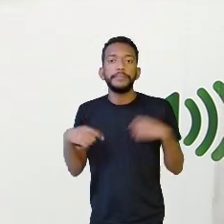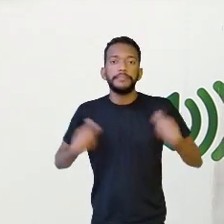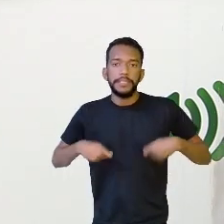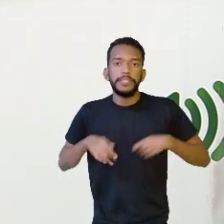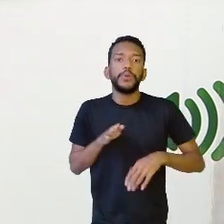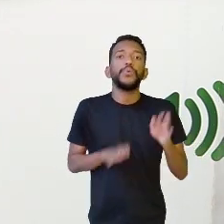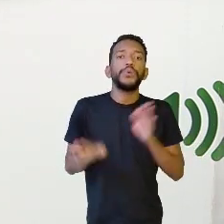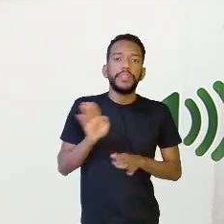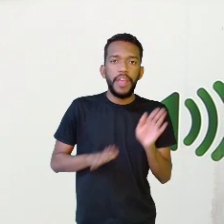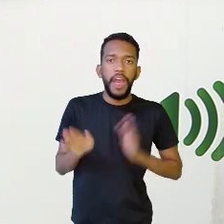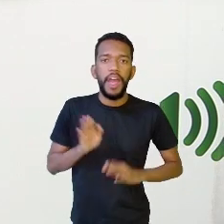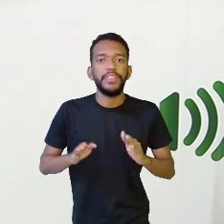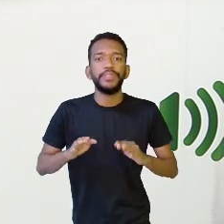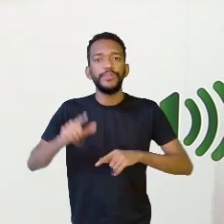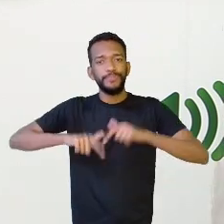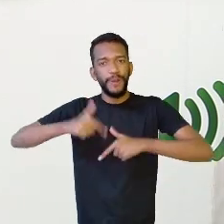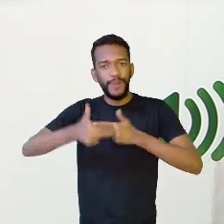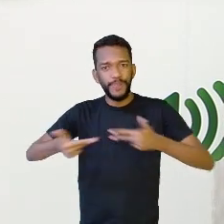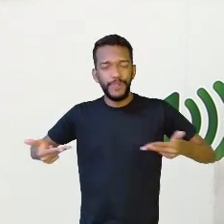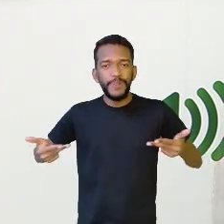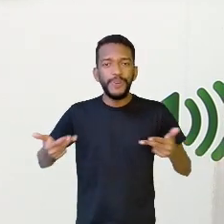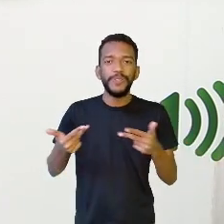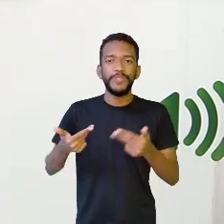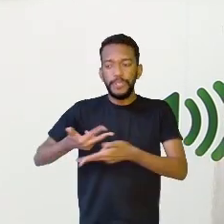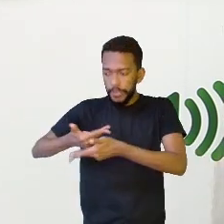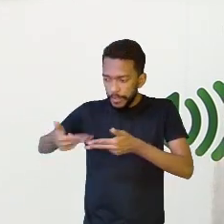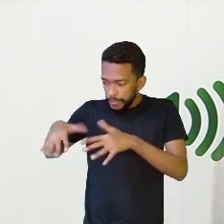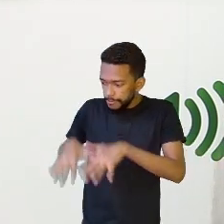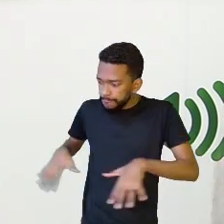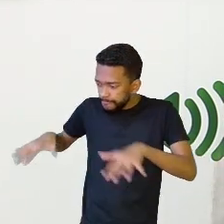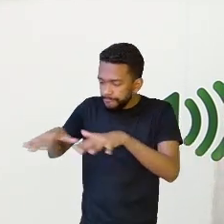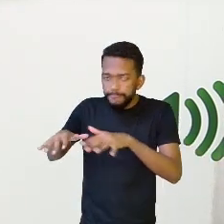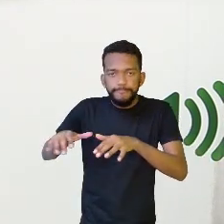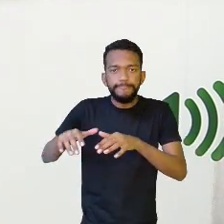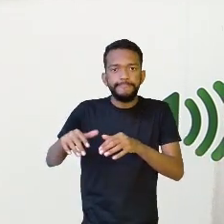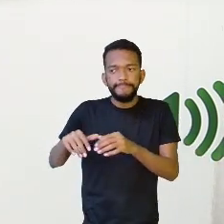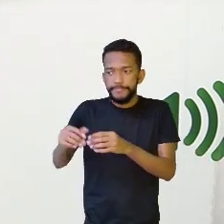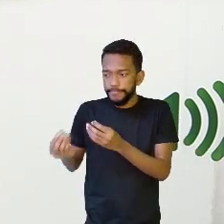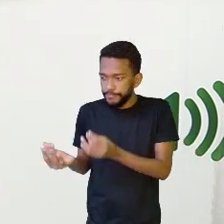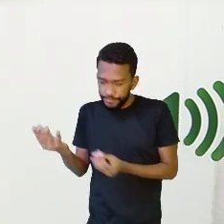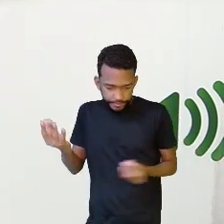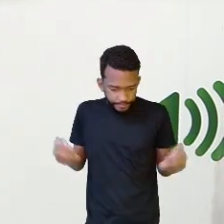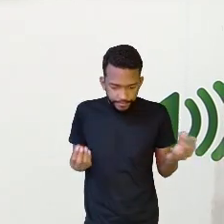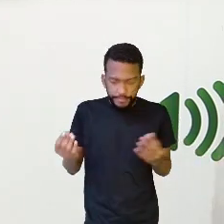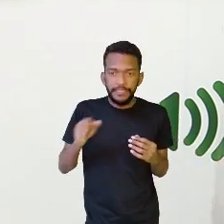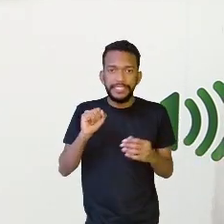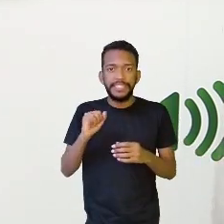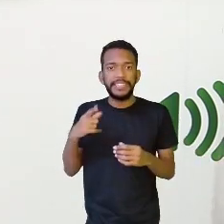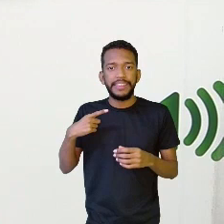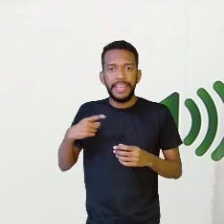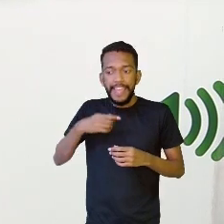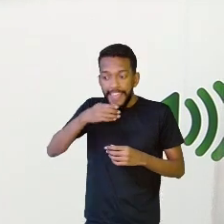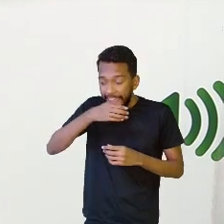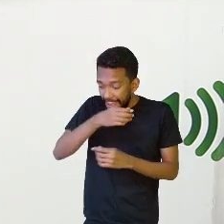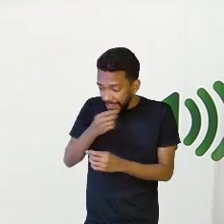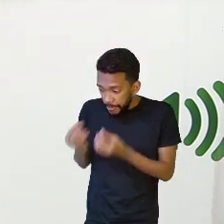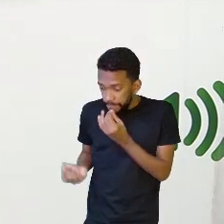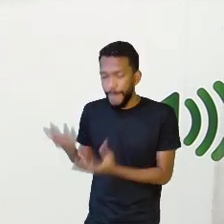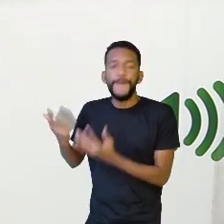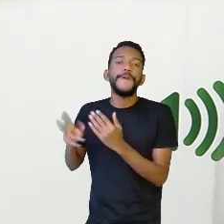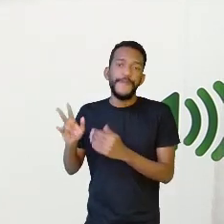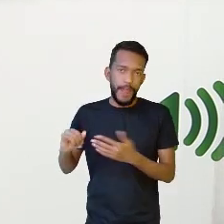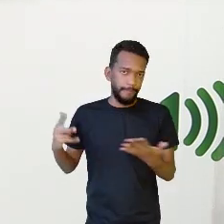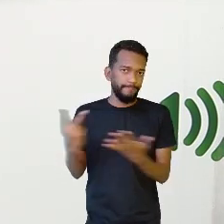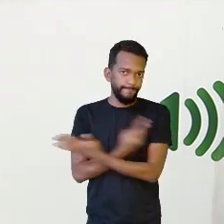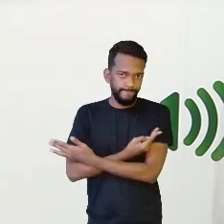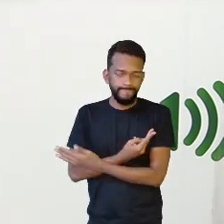esses produtos, com esses combustíveis, que são produtos inflamáveis. Colocou uma fonte de calor, vai haver a